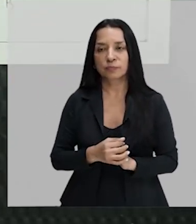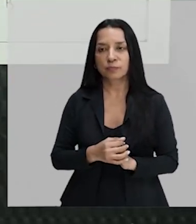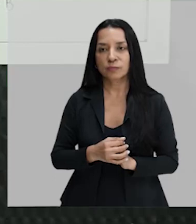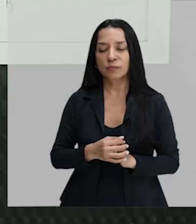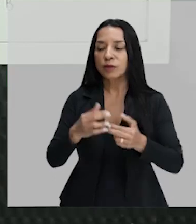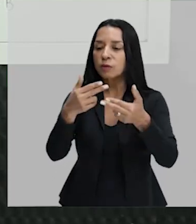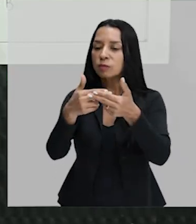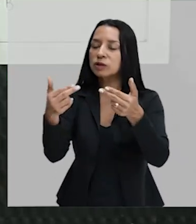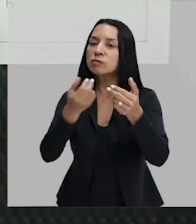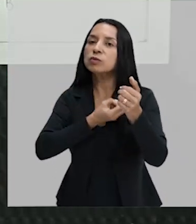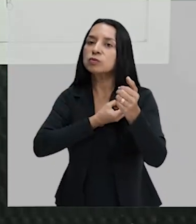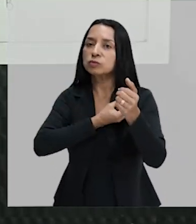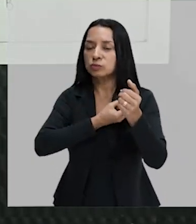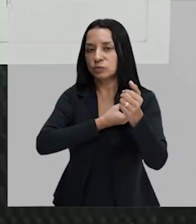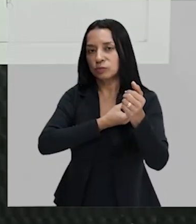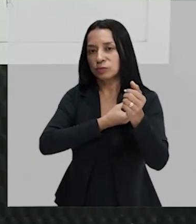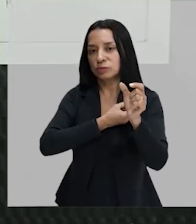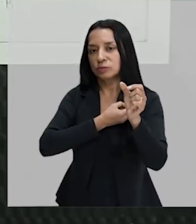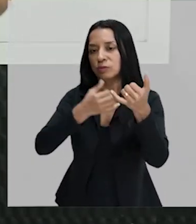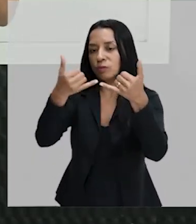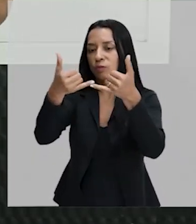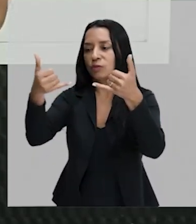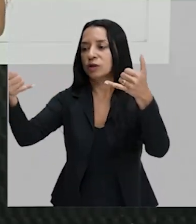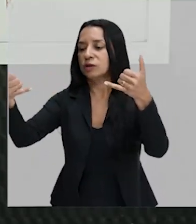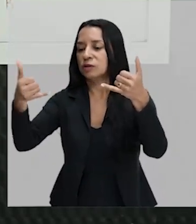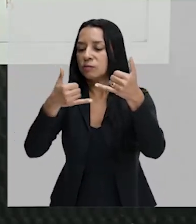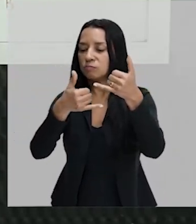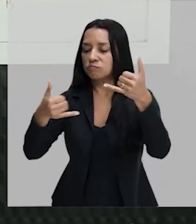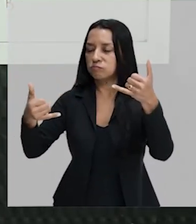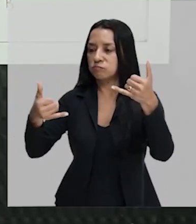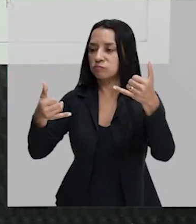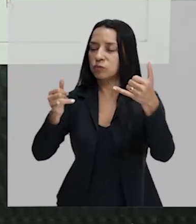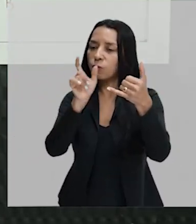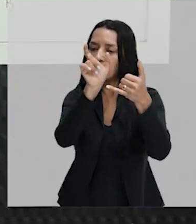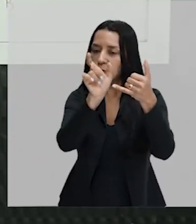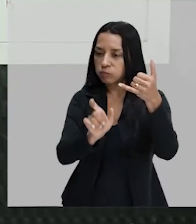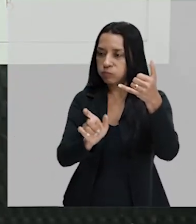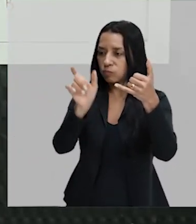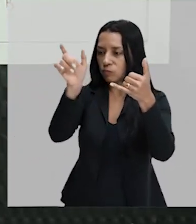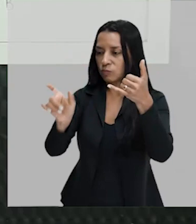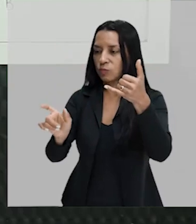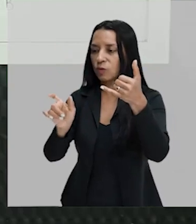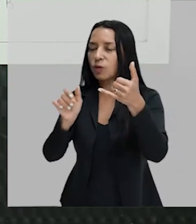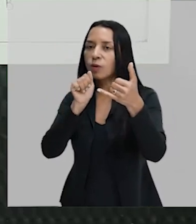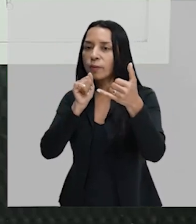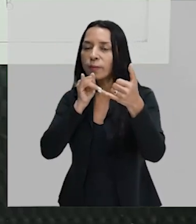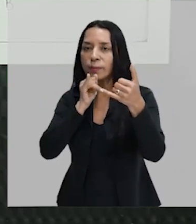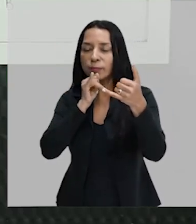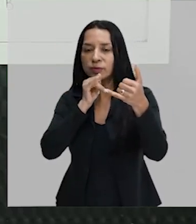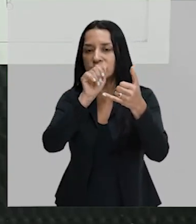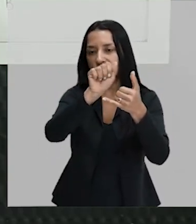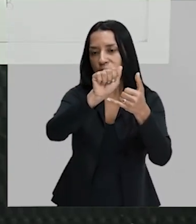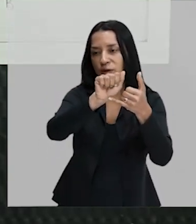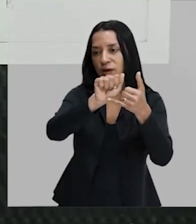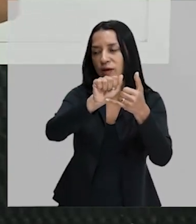os elementos que estão na mesma linha e mesma coluna. Por exemplo, o elemento A11 da matriz